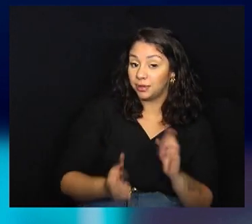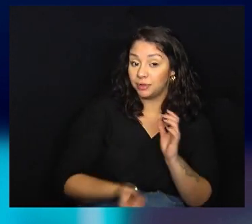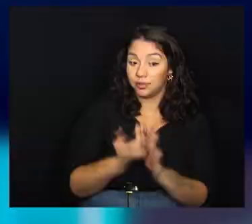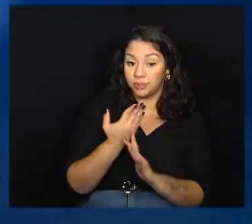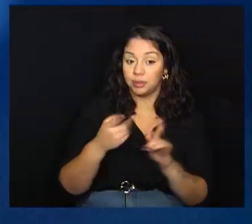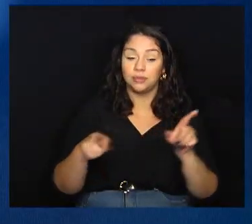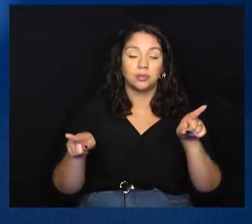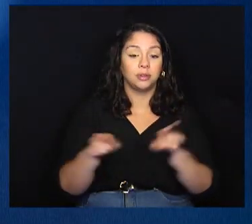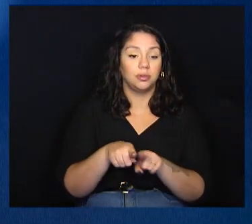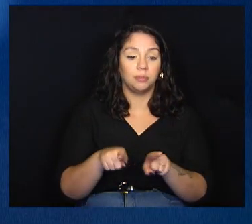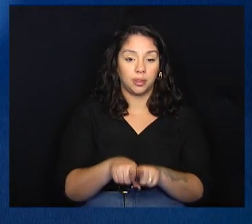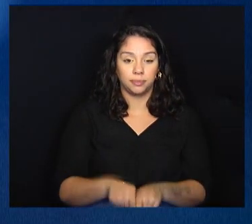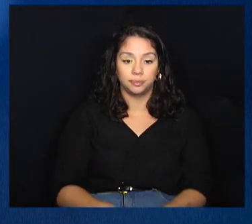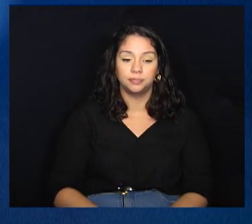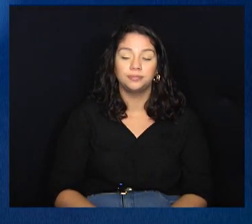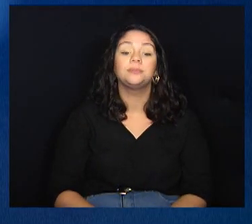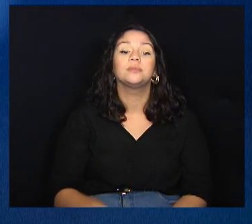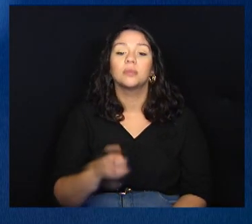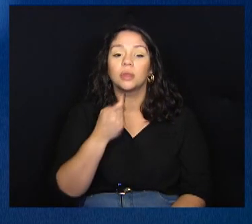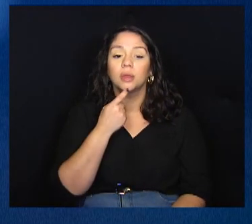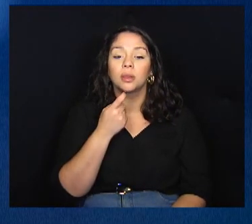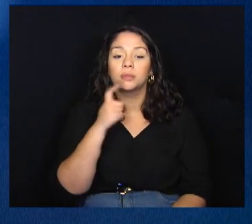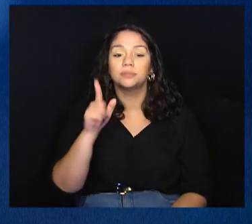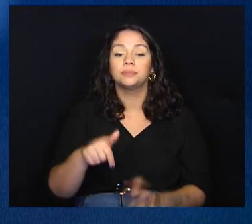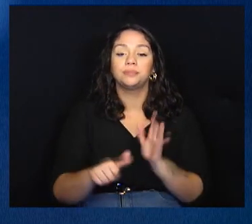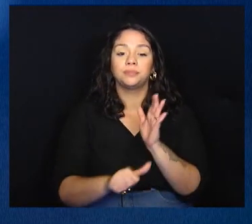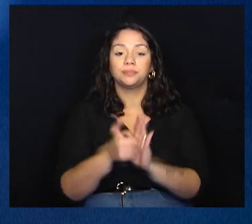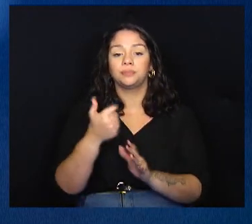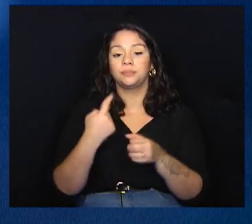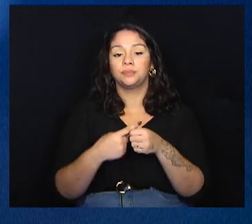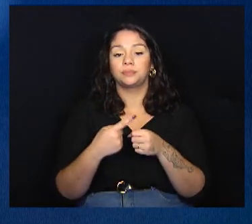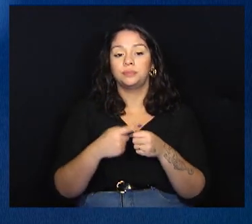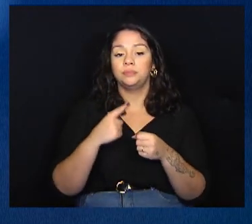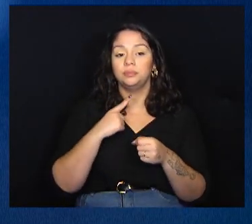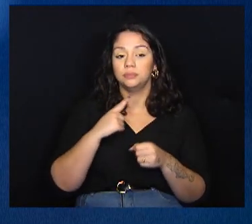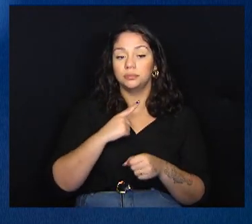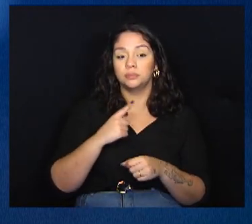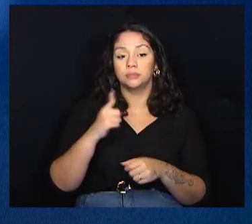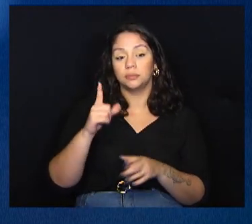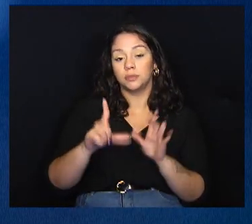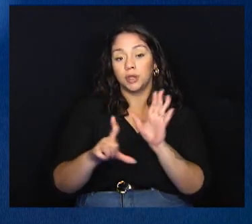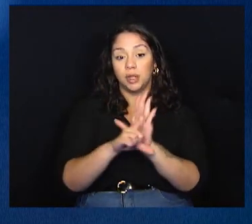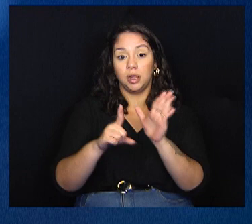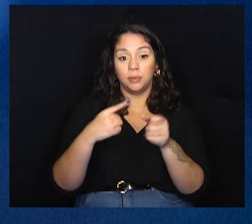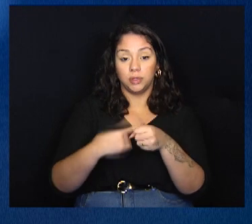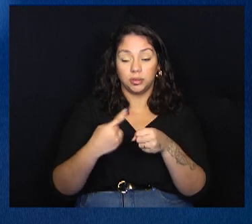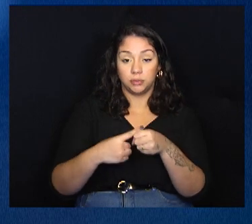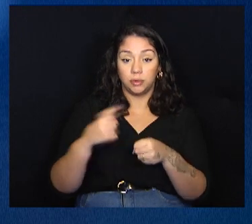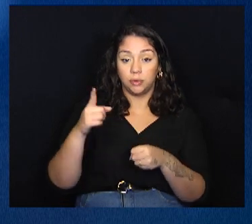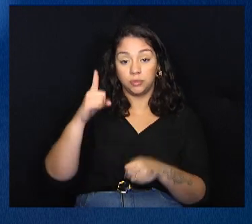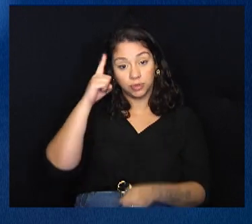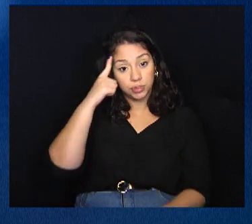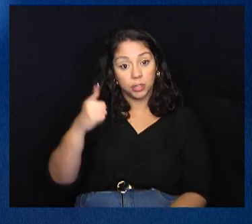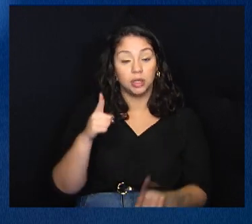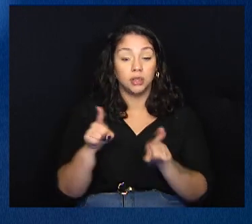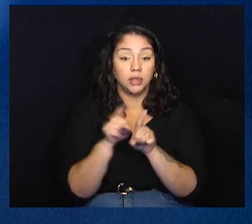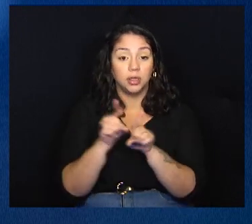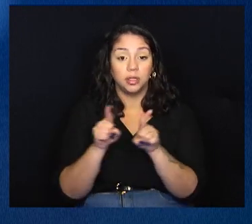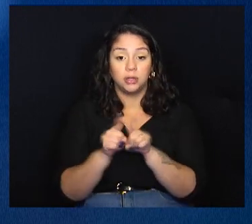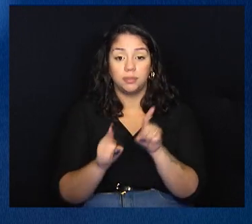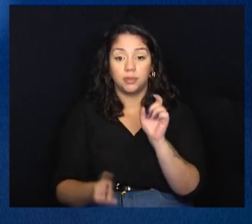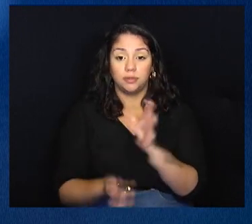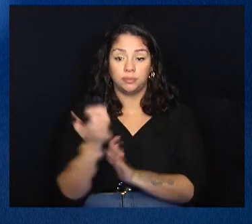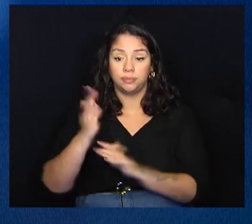também. Campinas é a primeira cidade brasileira a estabelecer como lei municipal a data e a realizar atividades